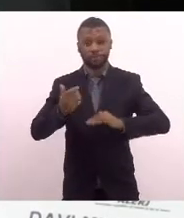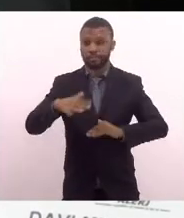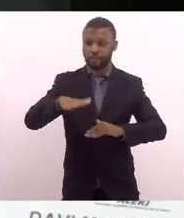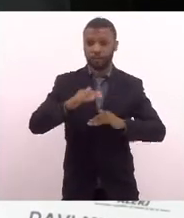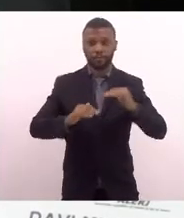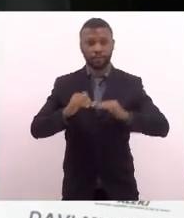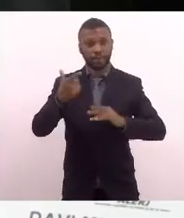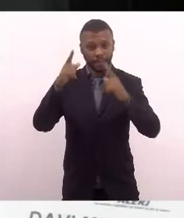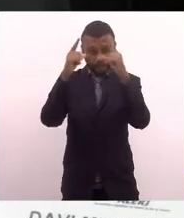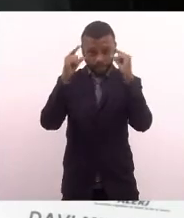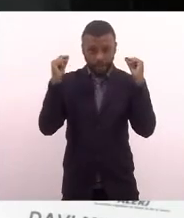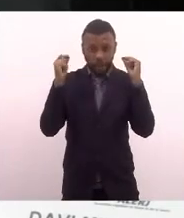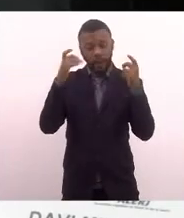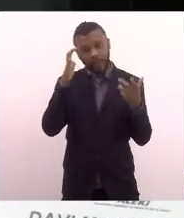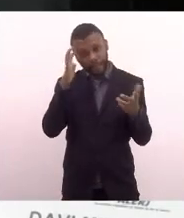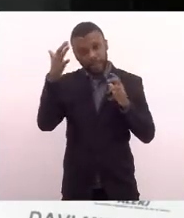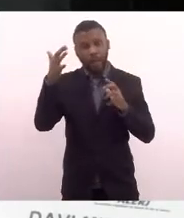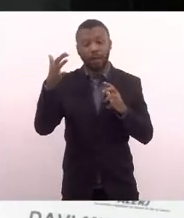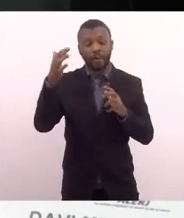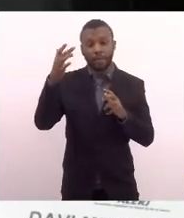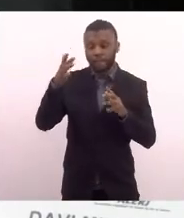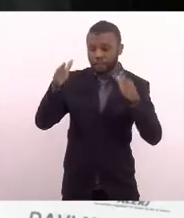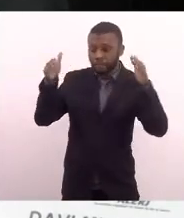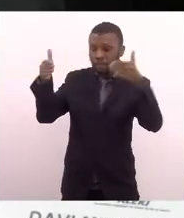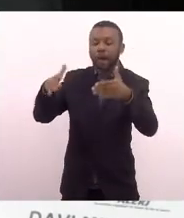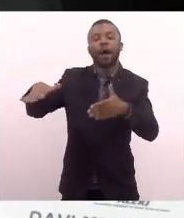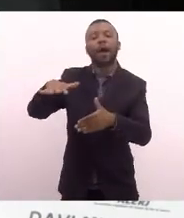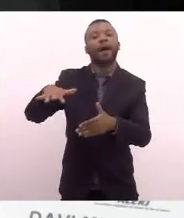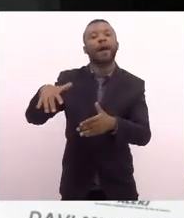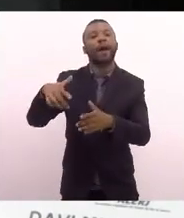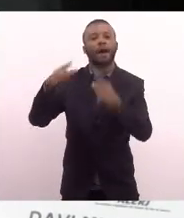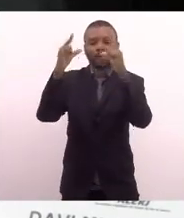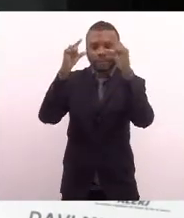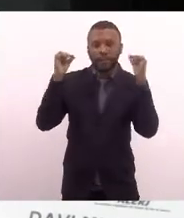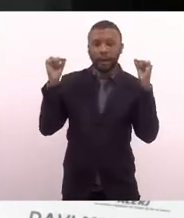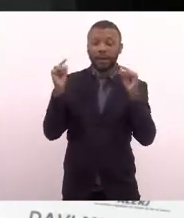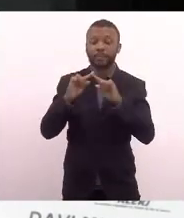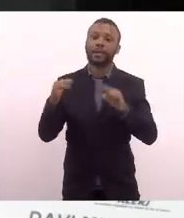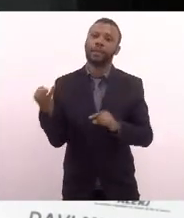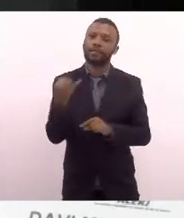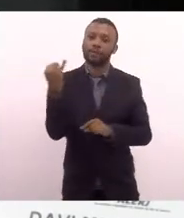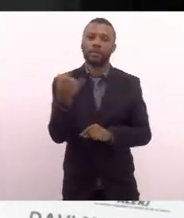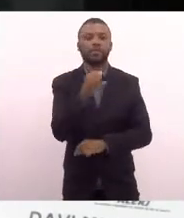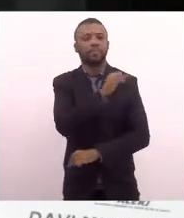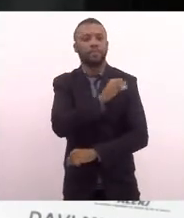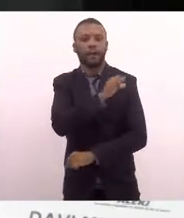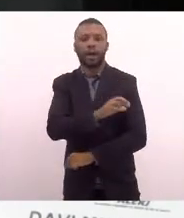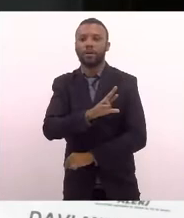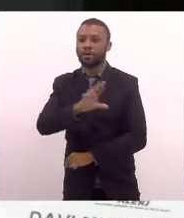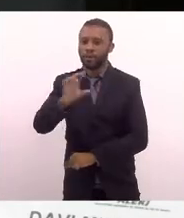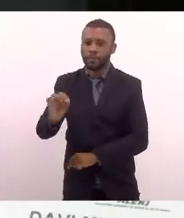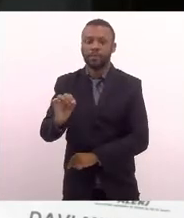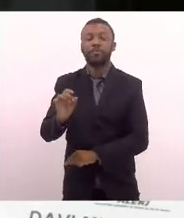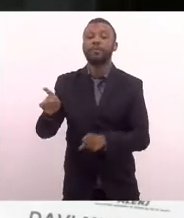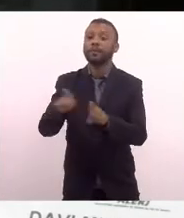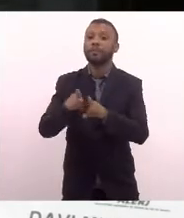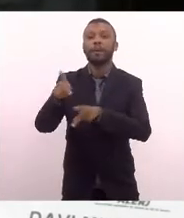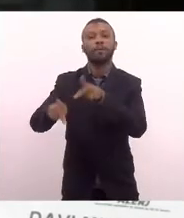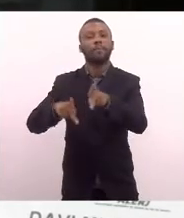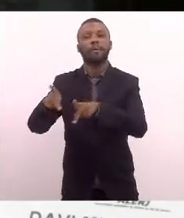decisiva para a enfermagem, mas ela é decisiva para o Estado do Rio de Janeiro e para o povo brasileiro. Grande abraço.